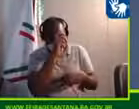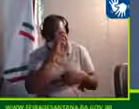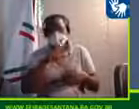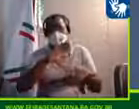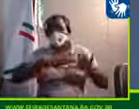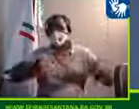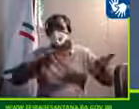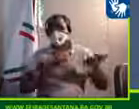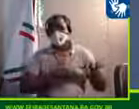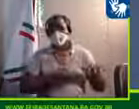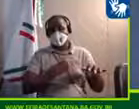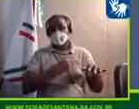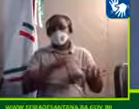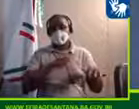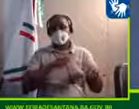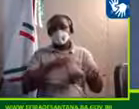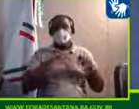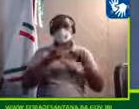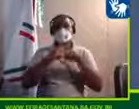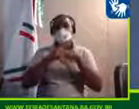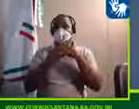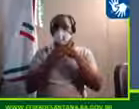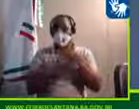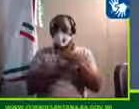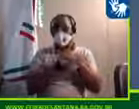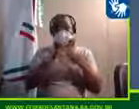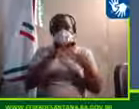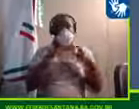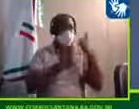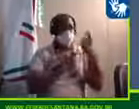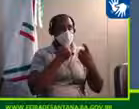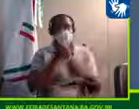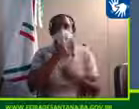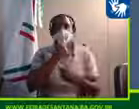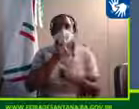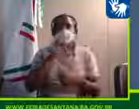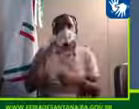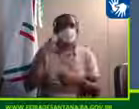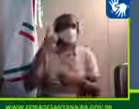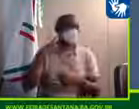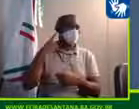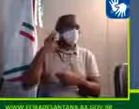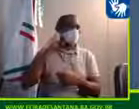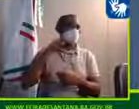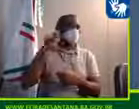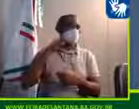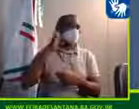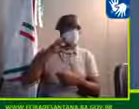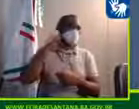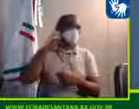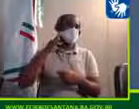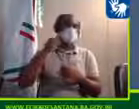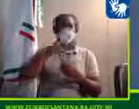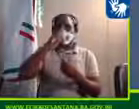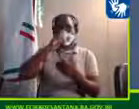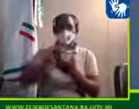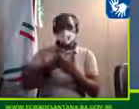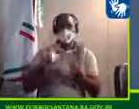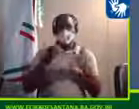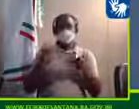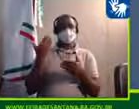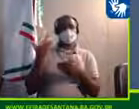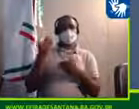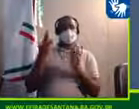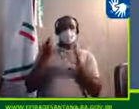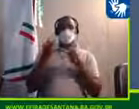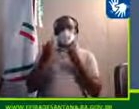em todas as áreas da Covid. E o deputado Zé Neto, tanto quanto deputado federal ele é, como eu fui, e eu sei o